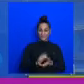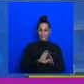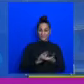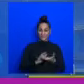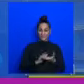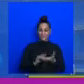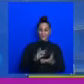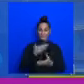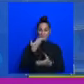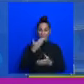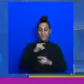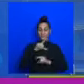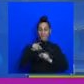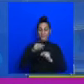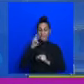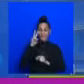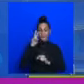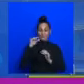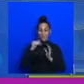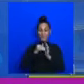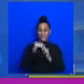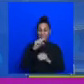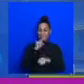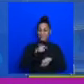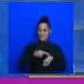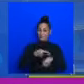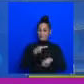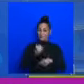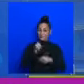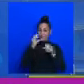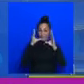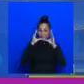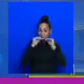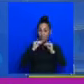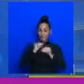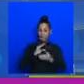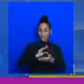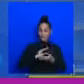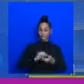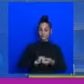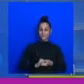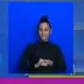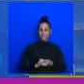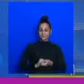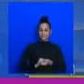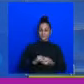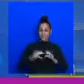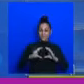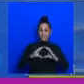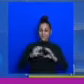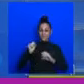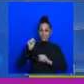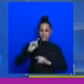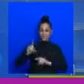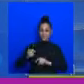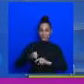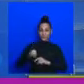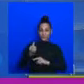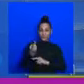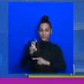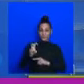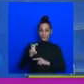Loto Fácil conta com sorteios de segunda a sábado, sempre a partir das 8 da noite. Bola azul, número 15.